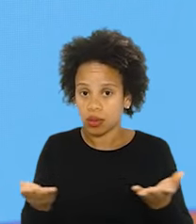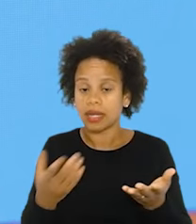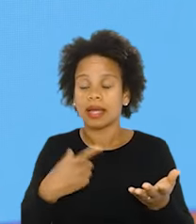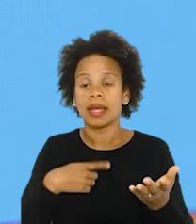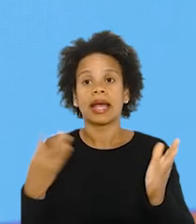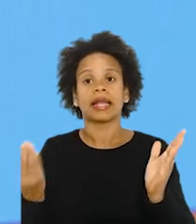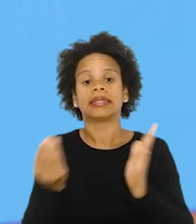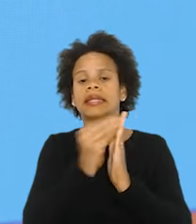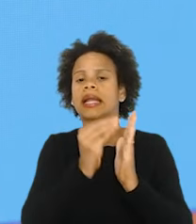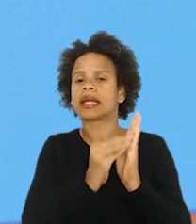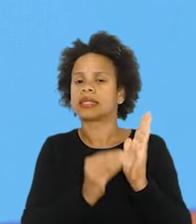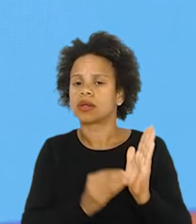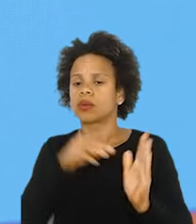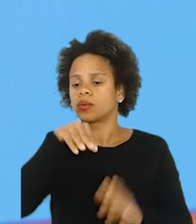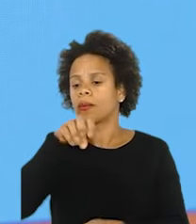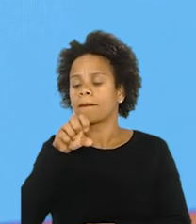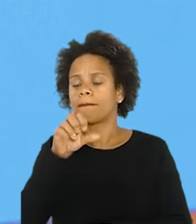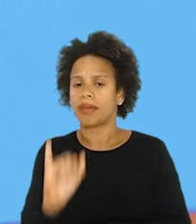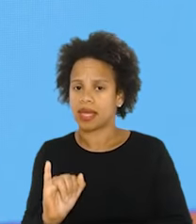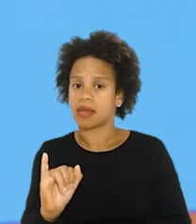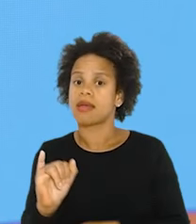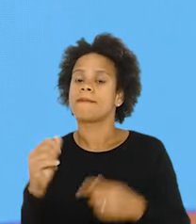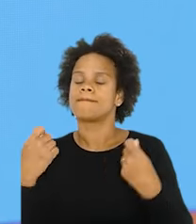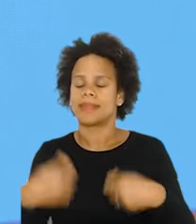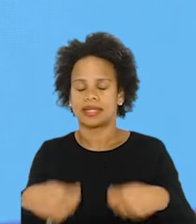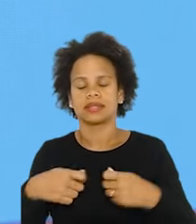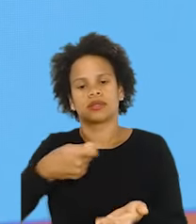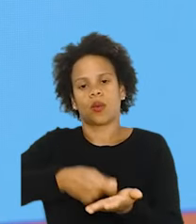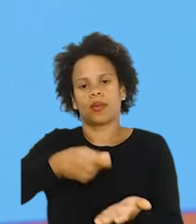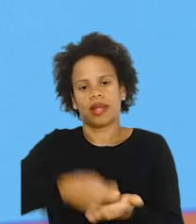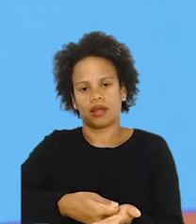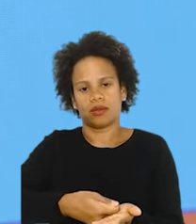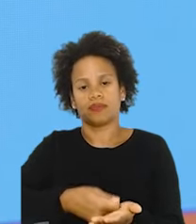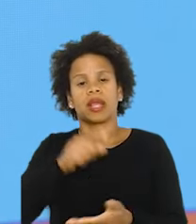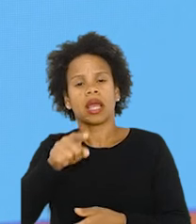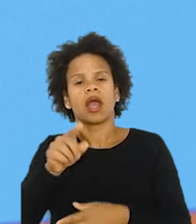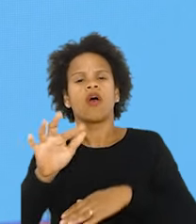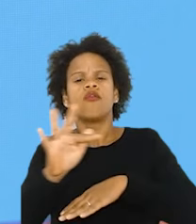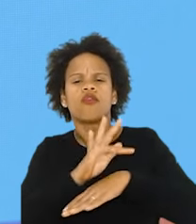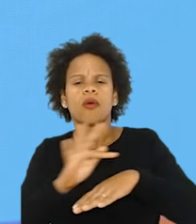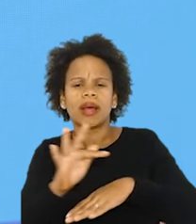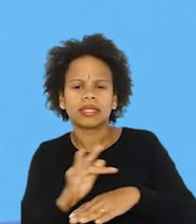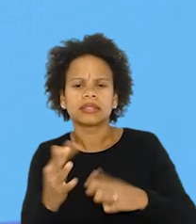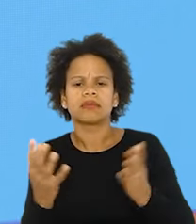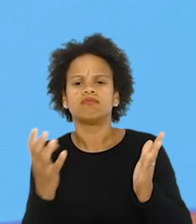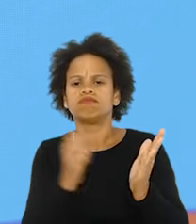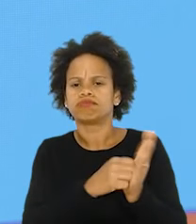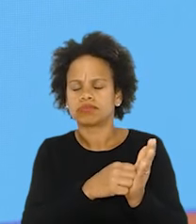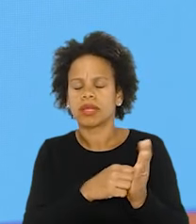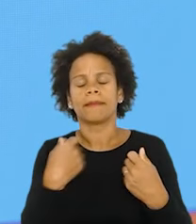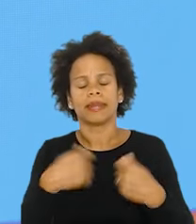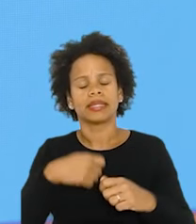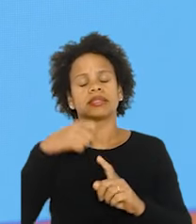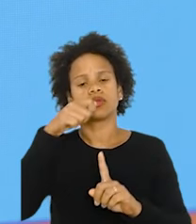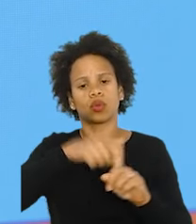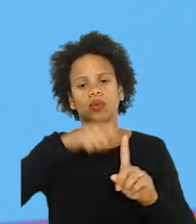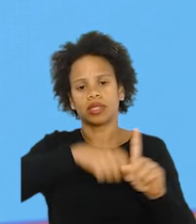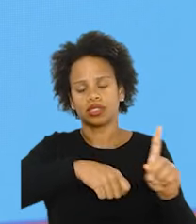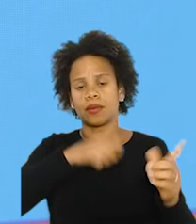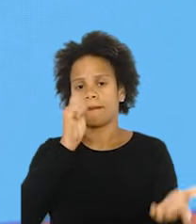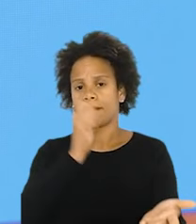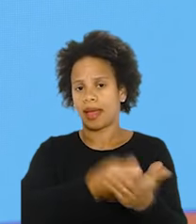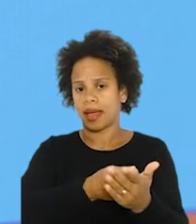do Mei ela é obrigatória o mei quando ele se formaliza ele tem tem duas obrigações principais que são pagar o boleto todo mês o boleto